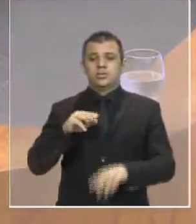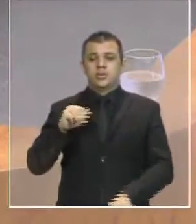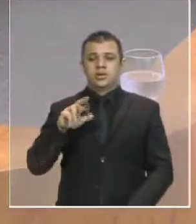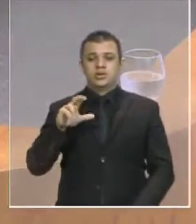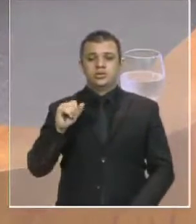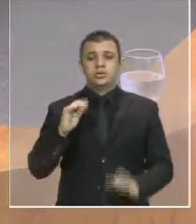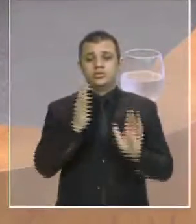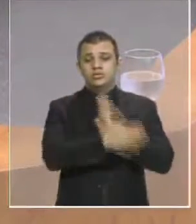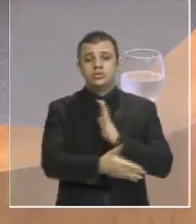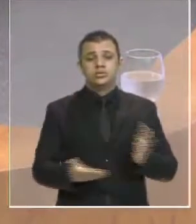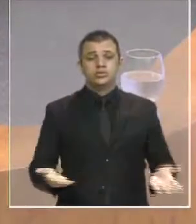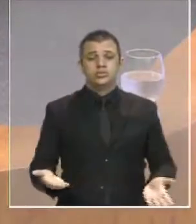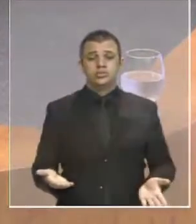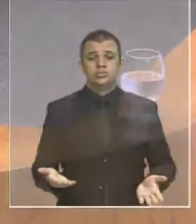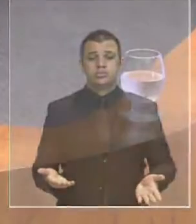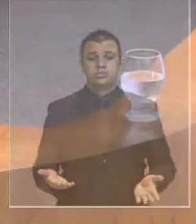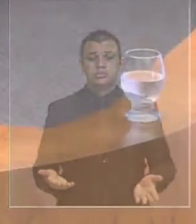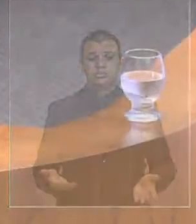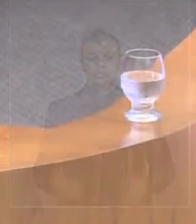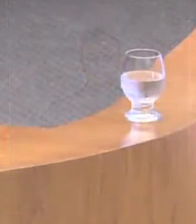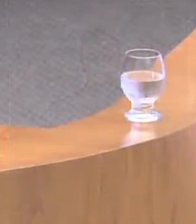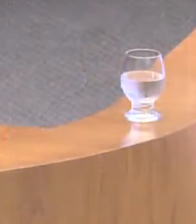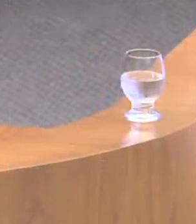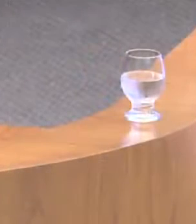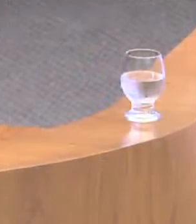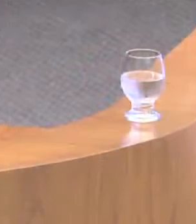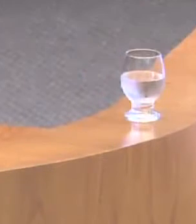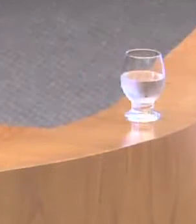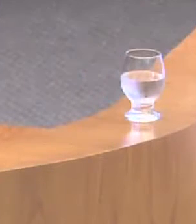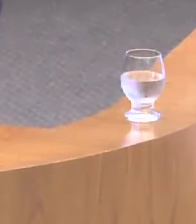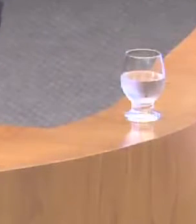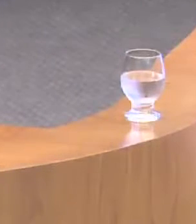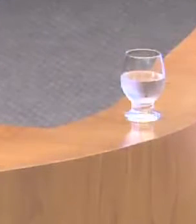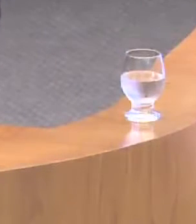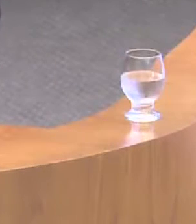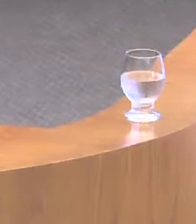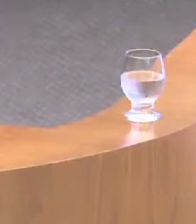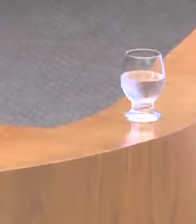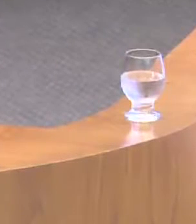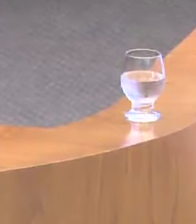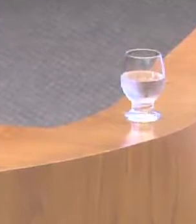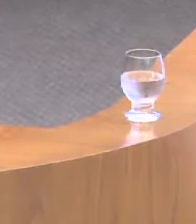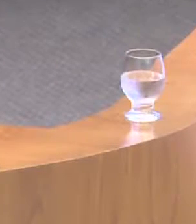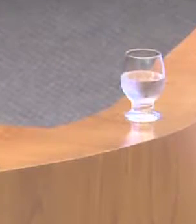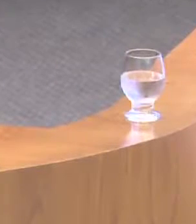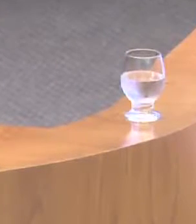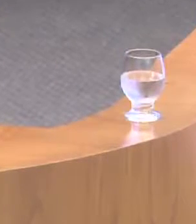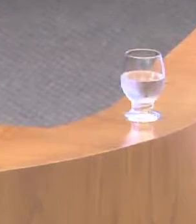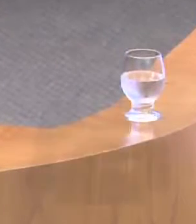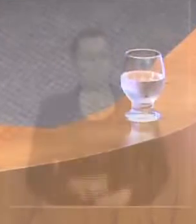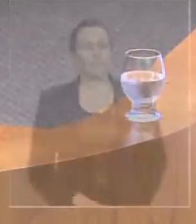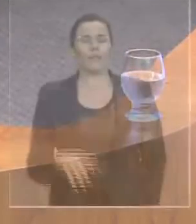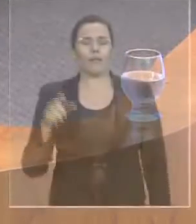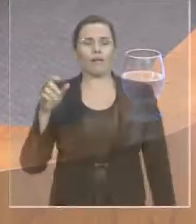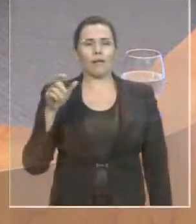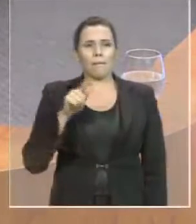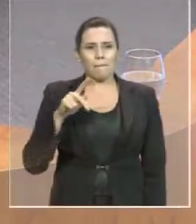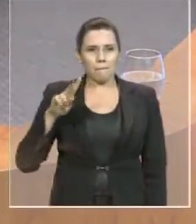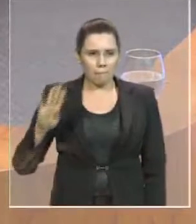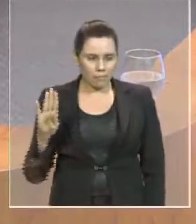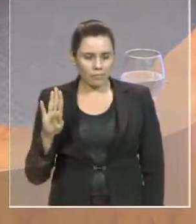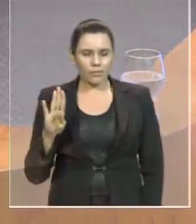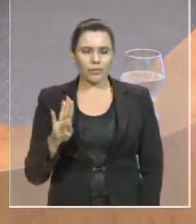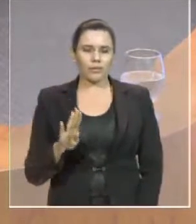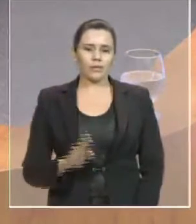A audiência da segurança pública, até o último minuto, tentou evitar, usando da boa-fé,